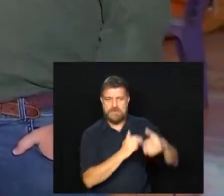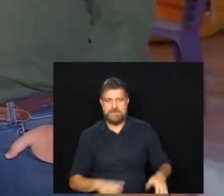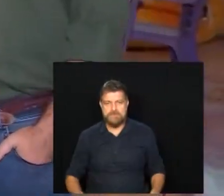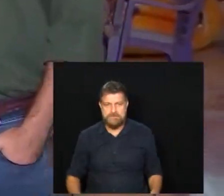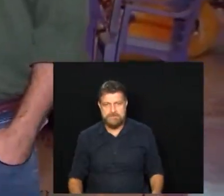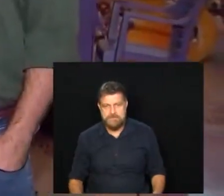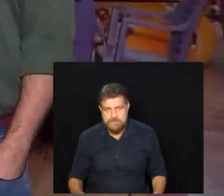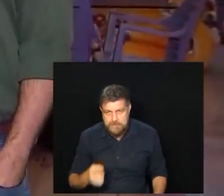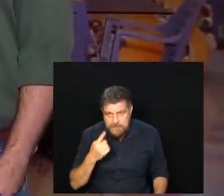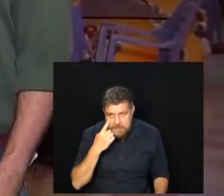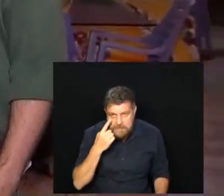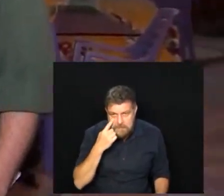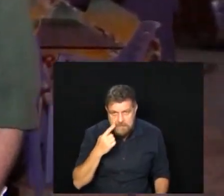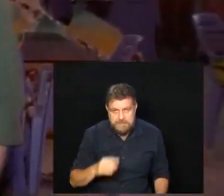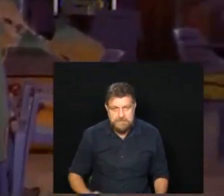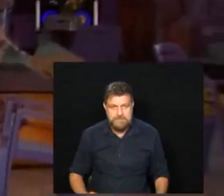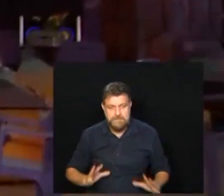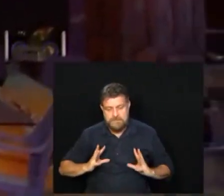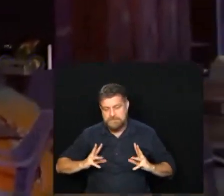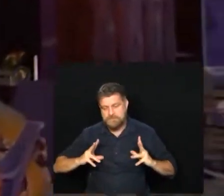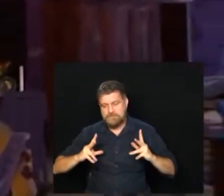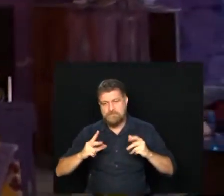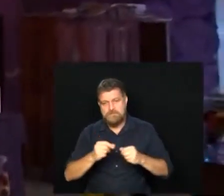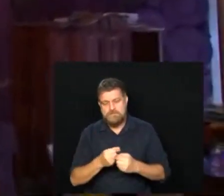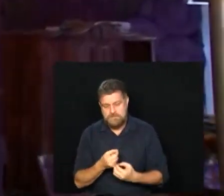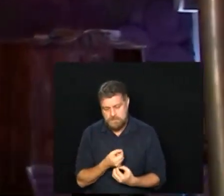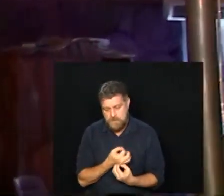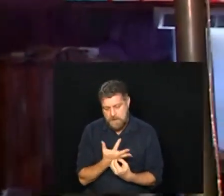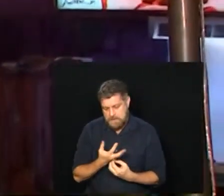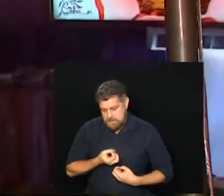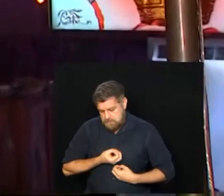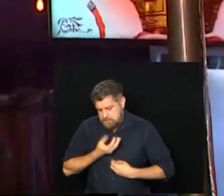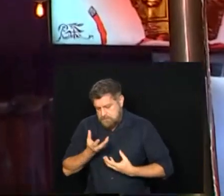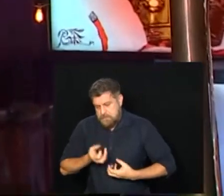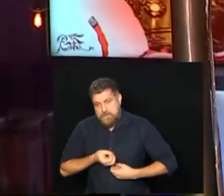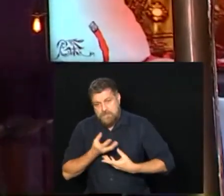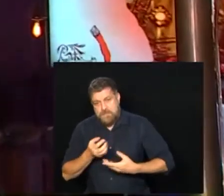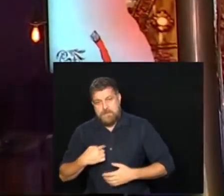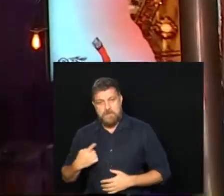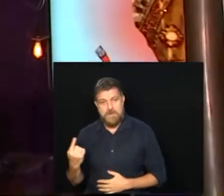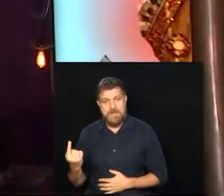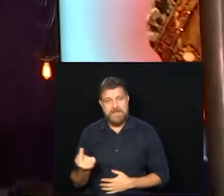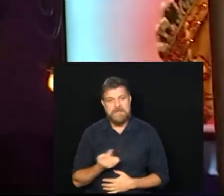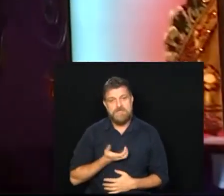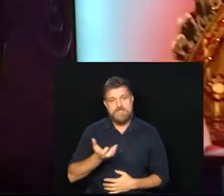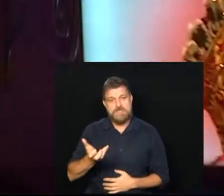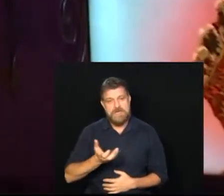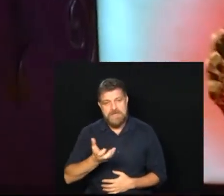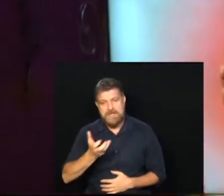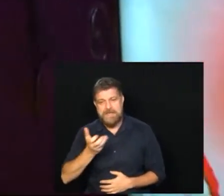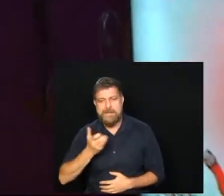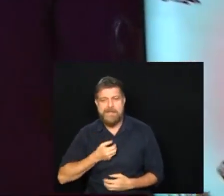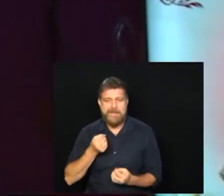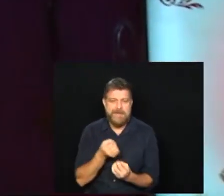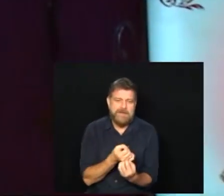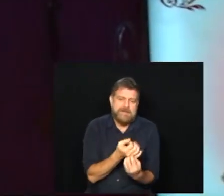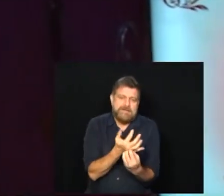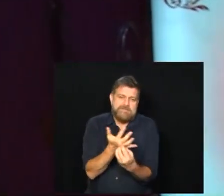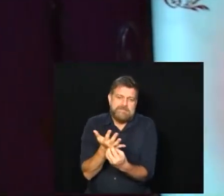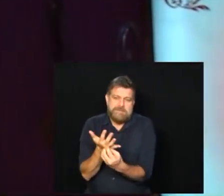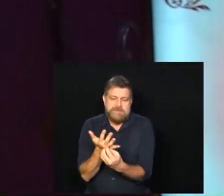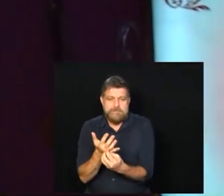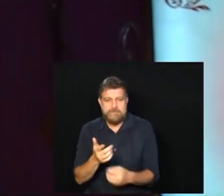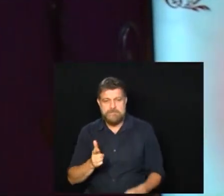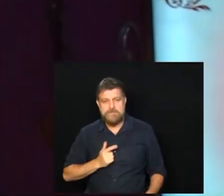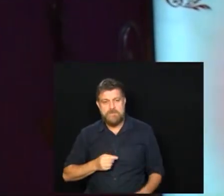Então, é tudo uma expressão do que a gente quer ser, uma expressão artística,